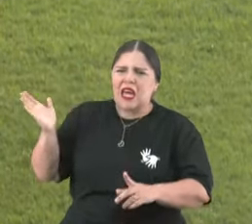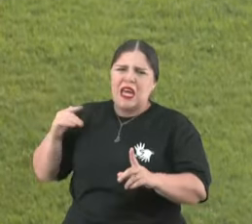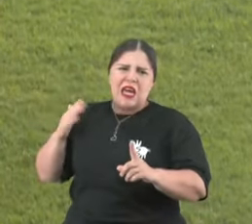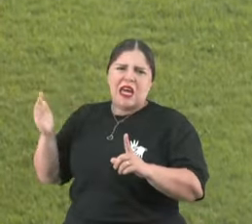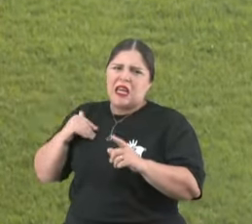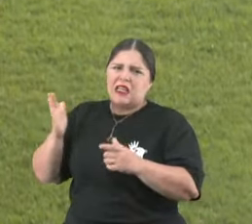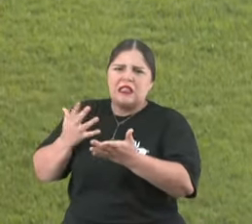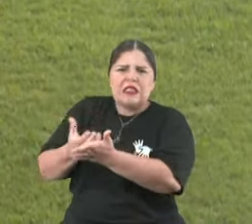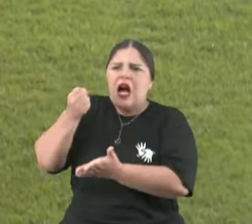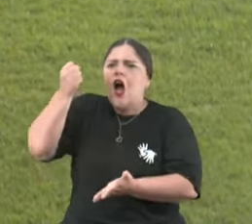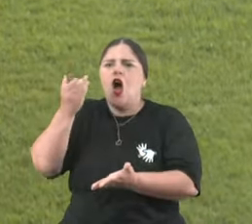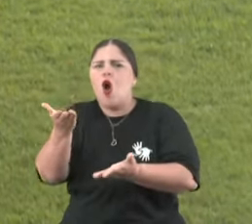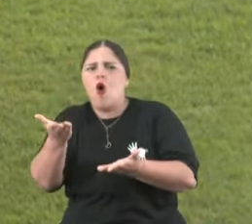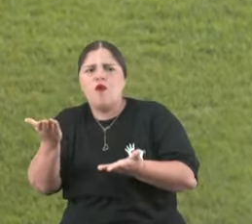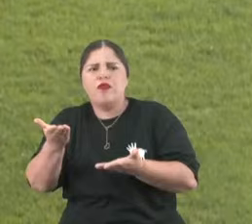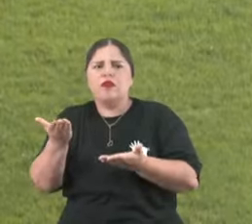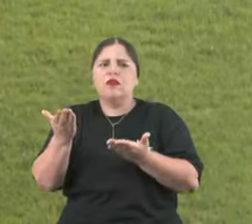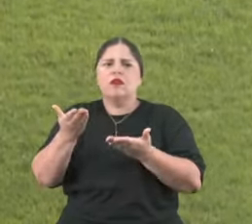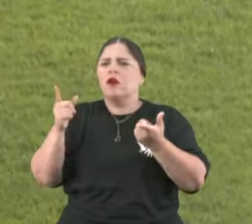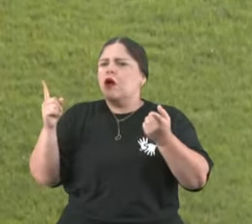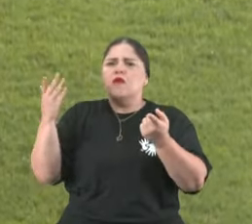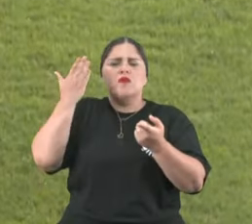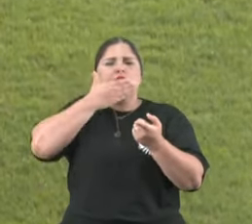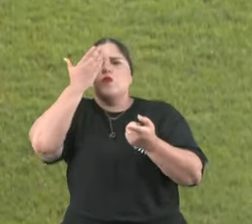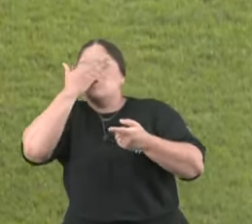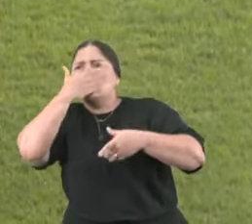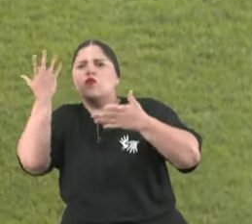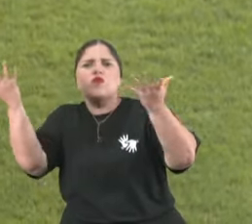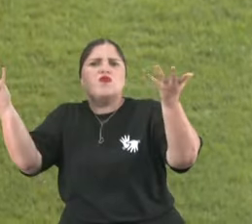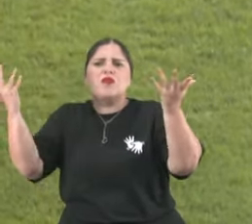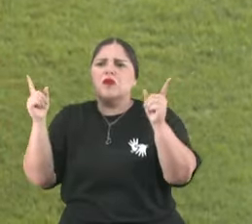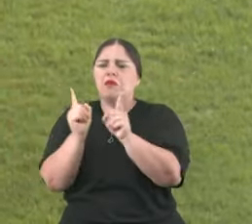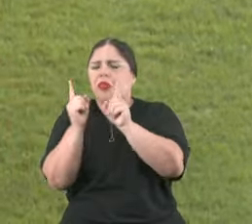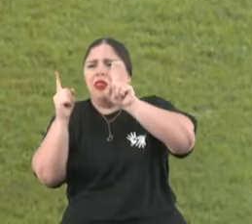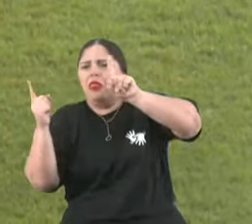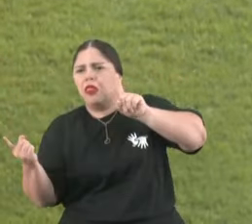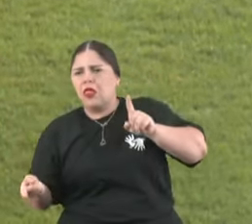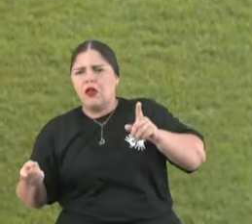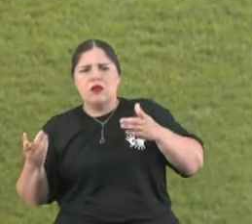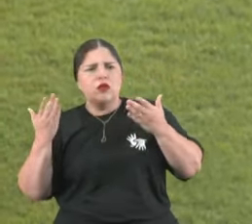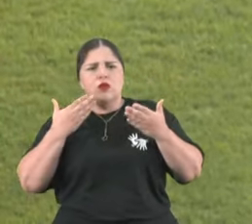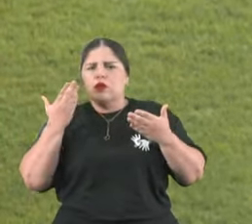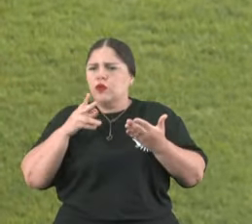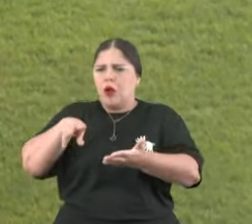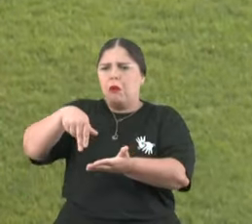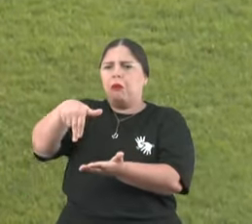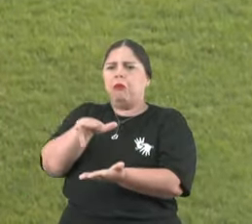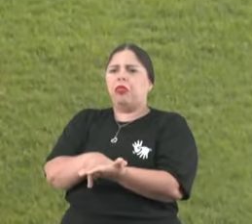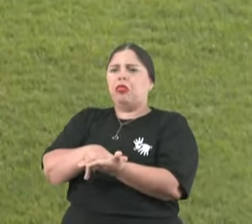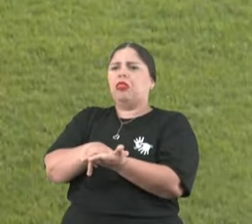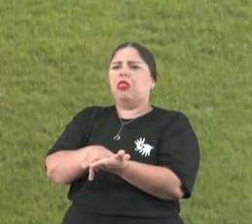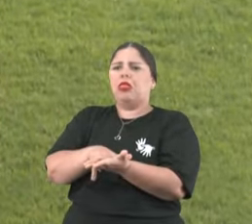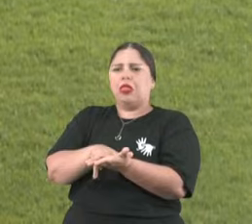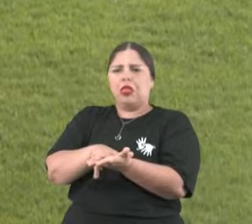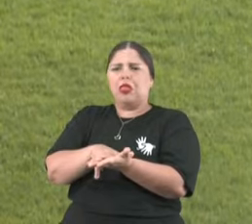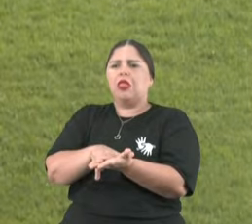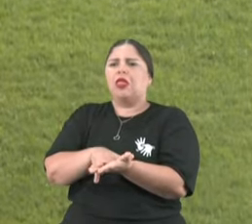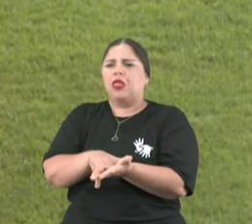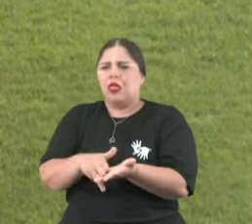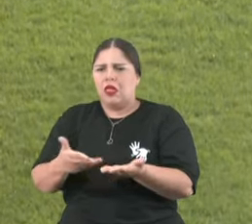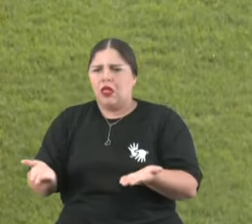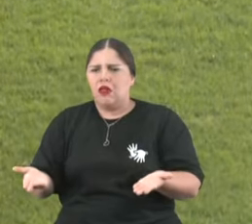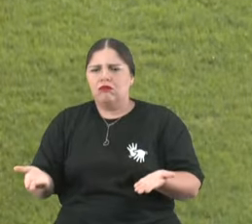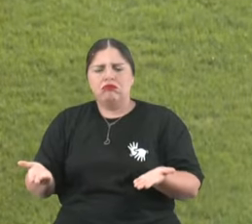algum choque ou algo que tivesse provocado a queda do jogador do Asa. Mas ele está sendo atendido em campo, Alberto. Mas